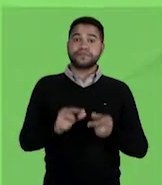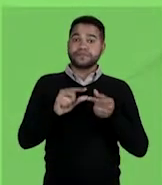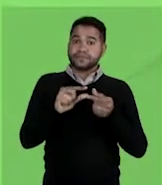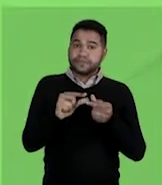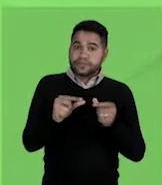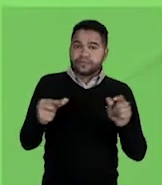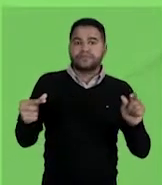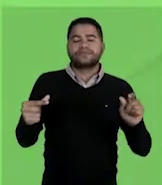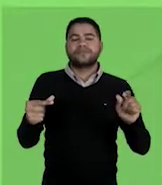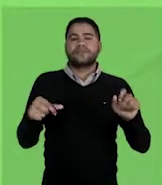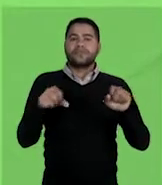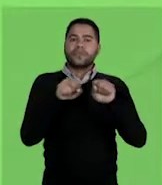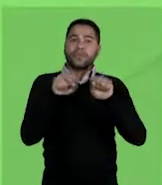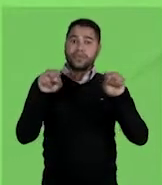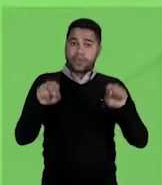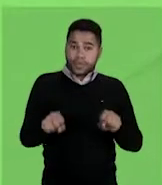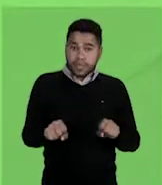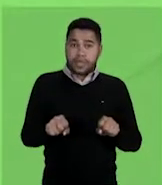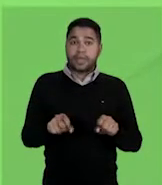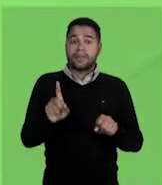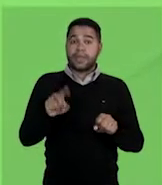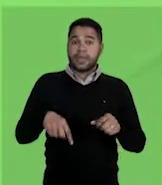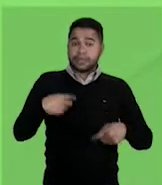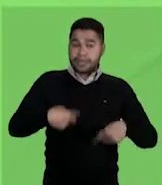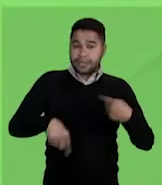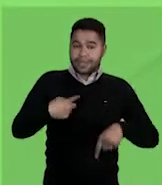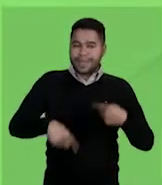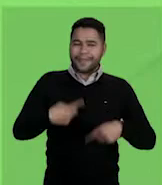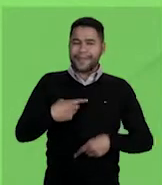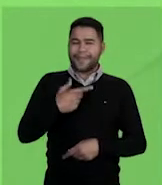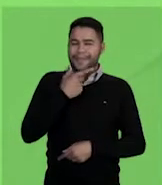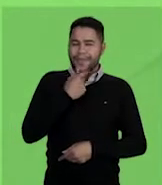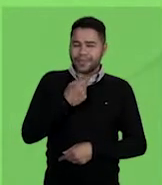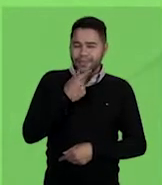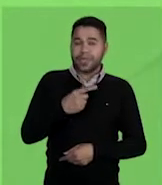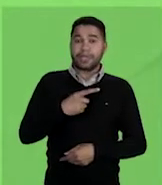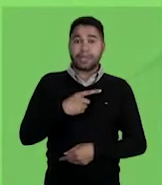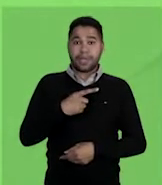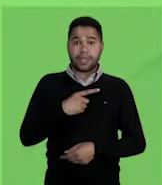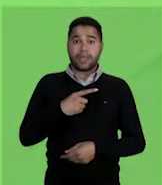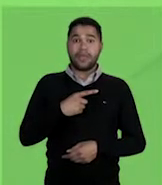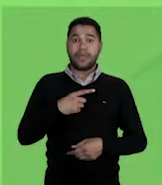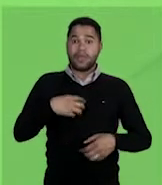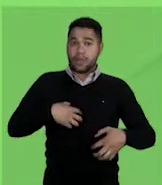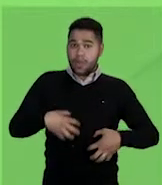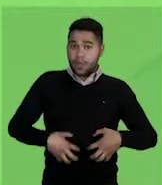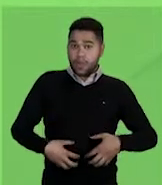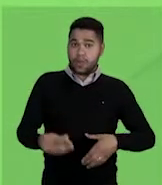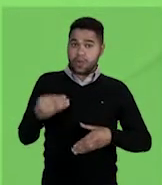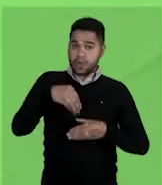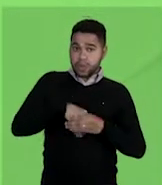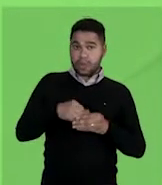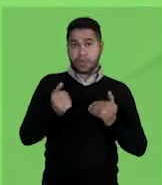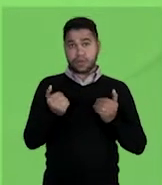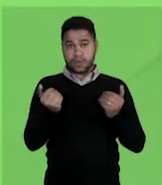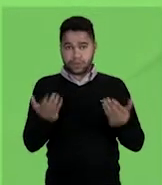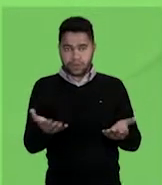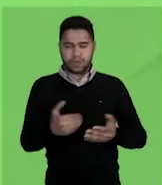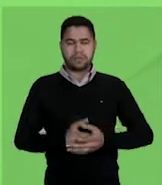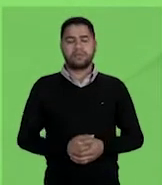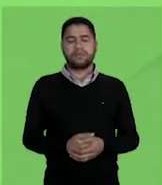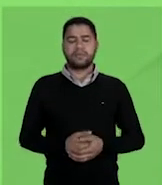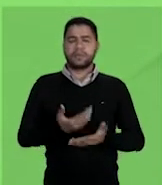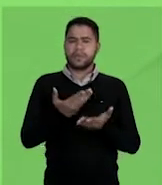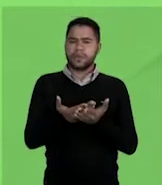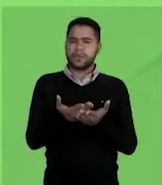assim como o sistema genital masculino, apresenta órgãos reprodutores internos e externos. Então, na